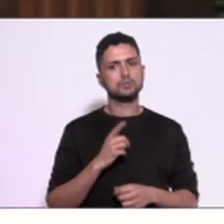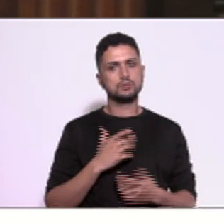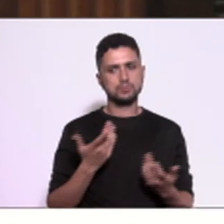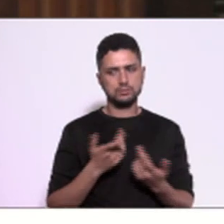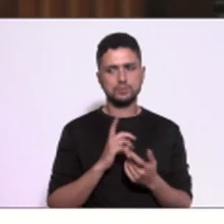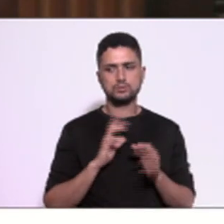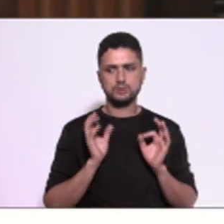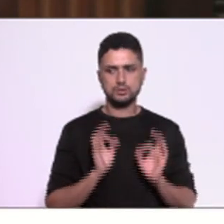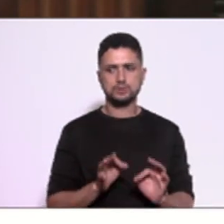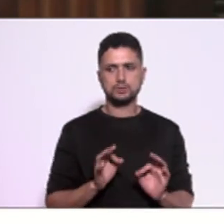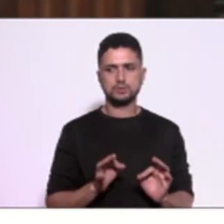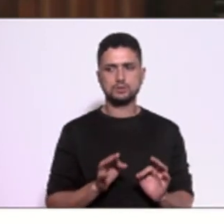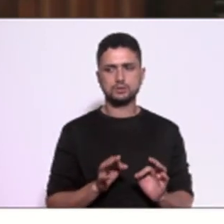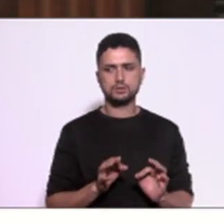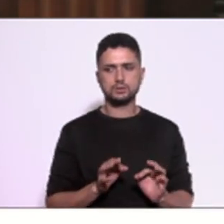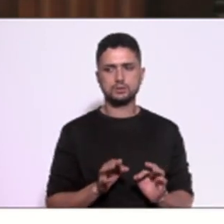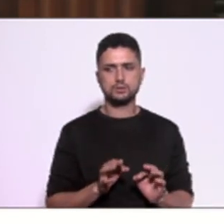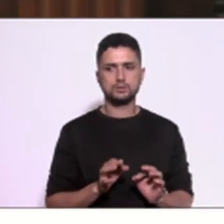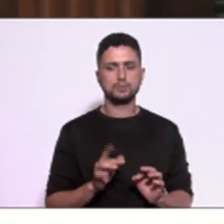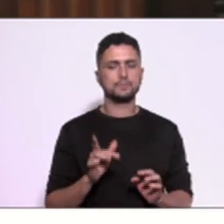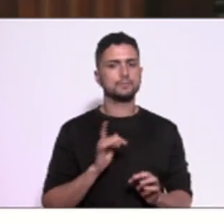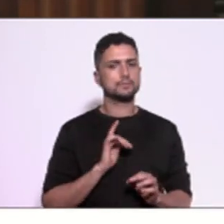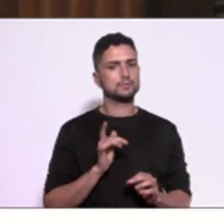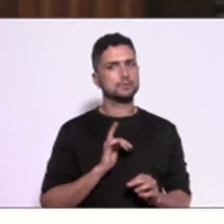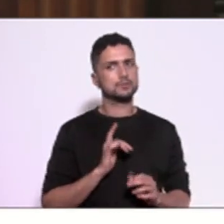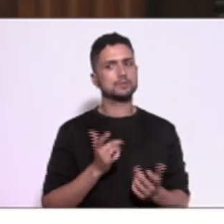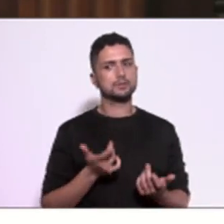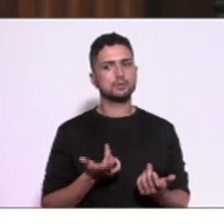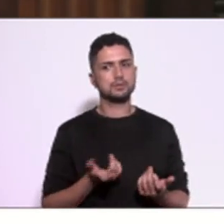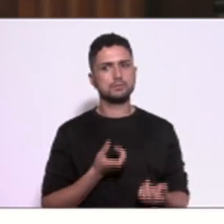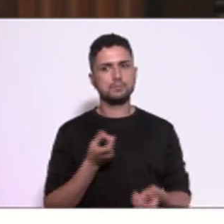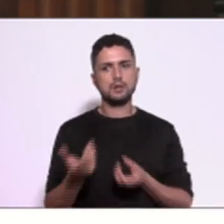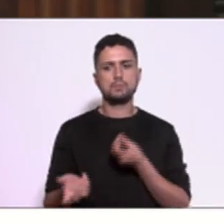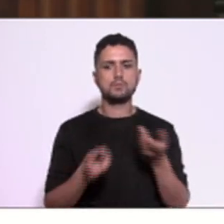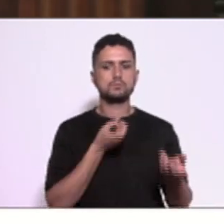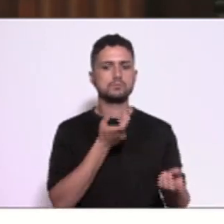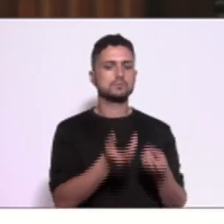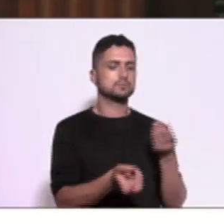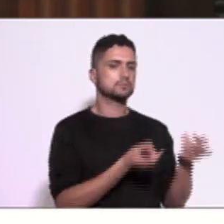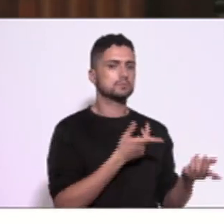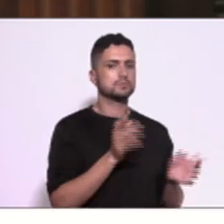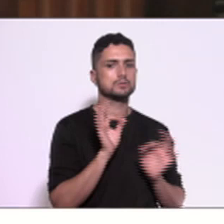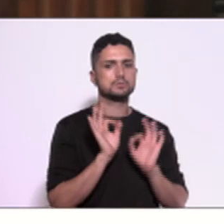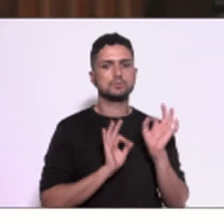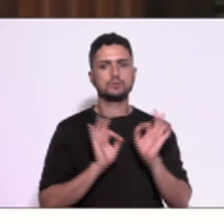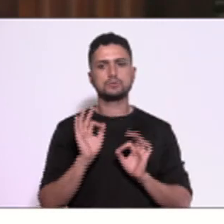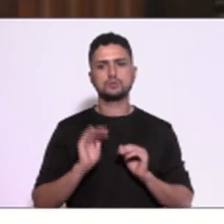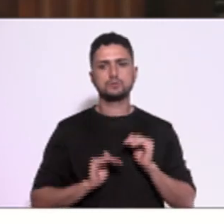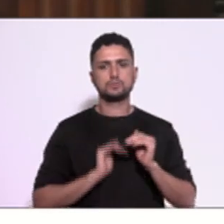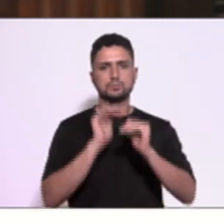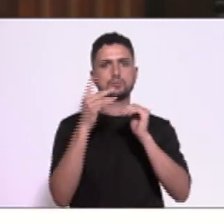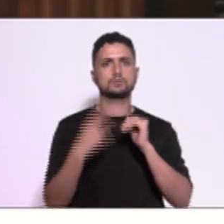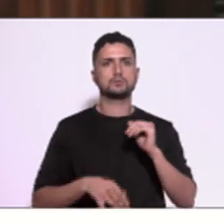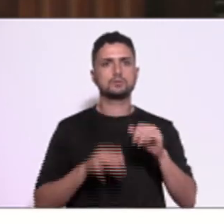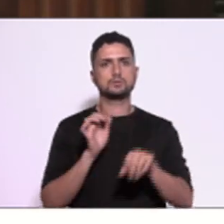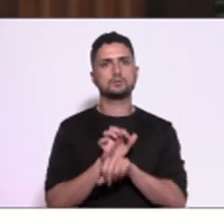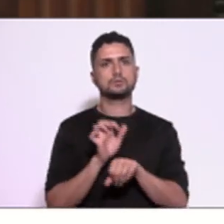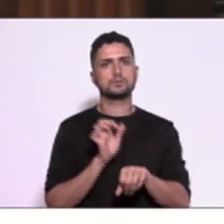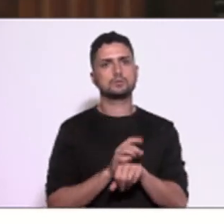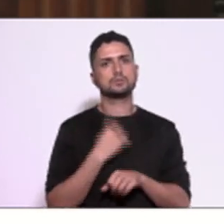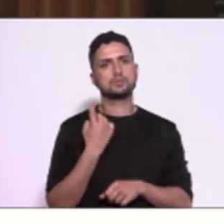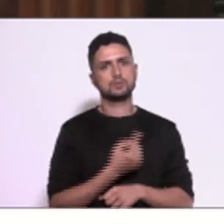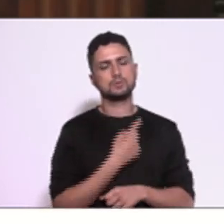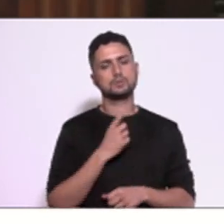tenho certeza, uma singular contribuição para o projeto de desenvolvimento desse Estado, em que a